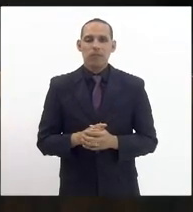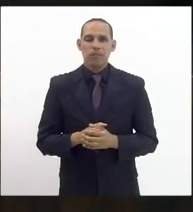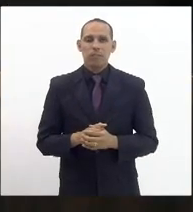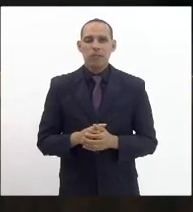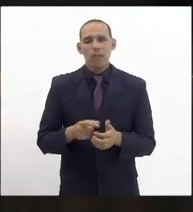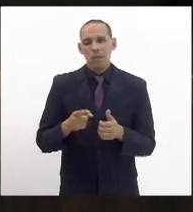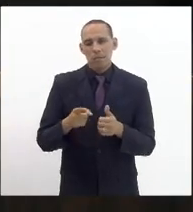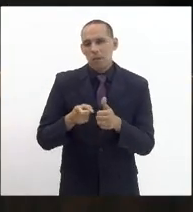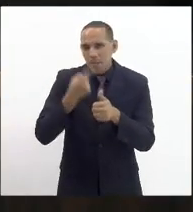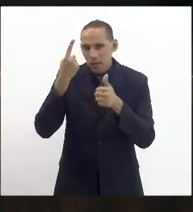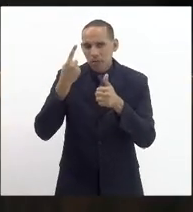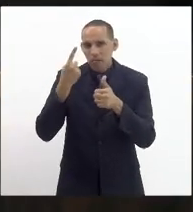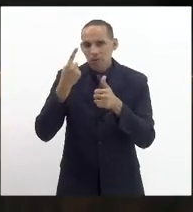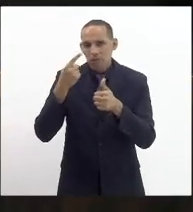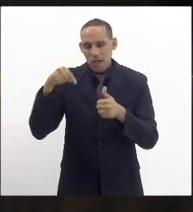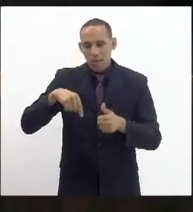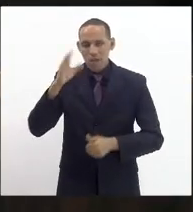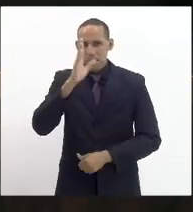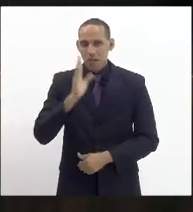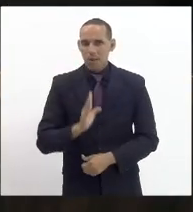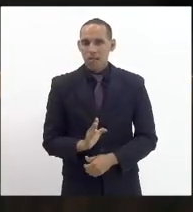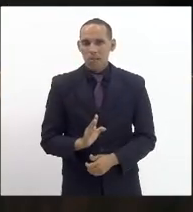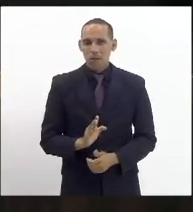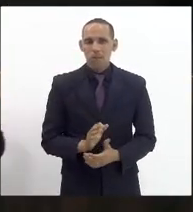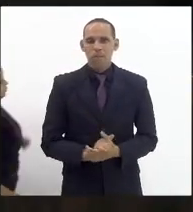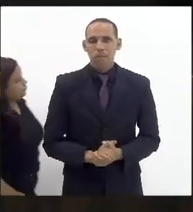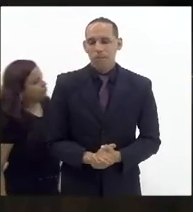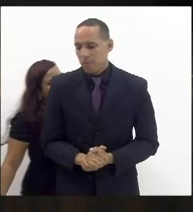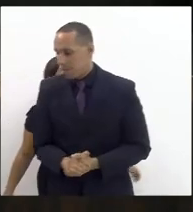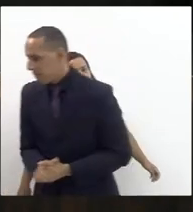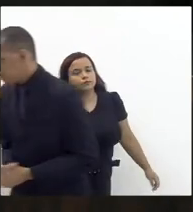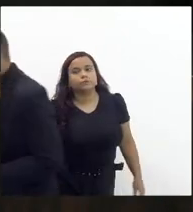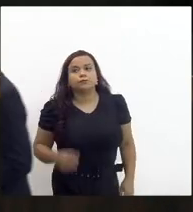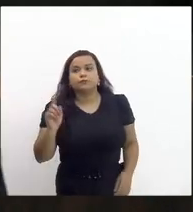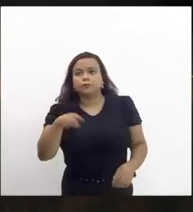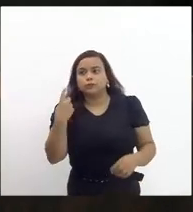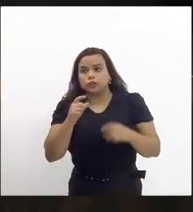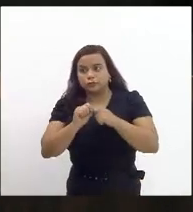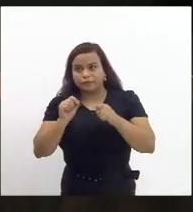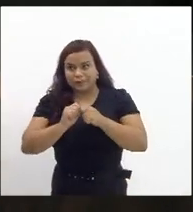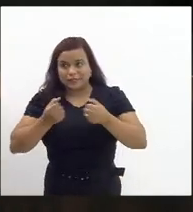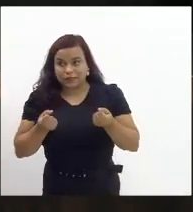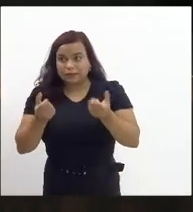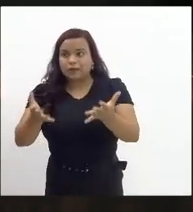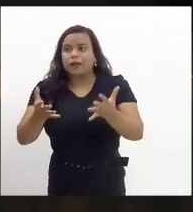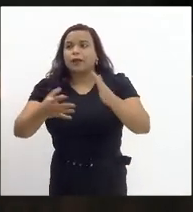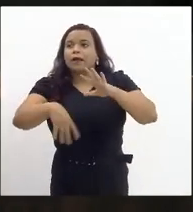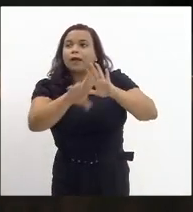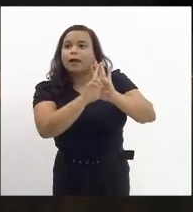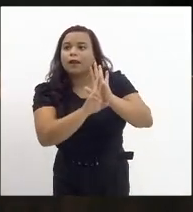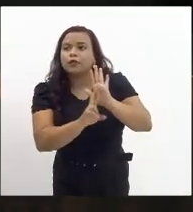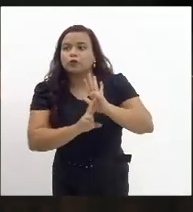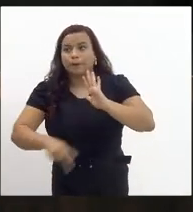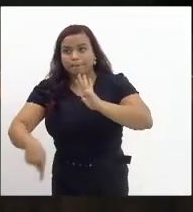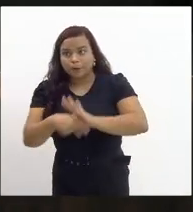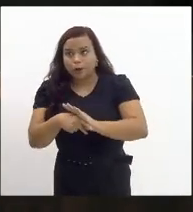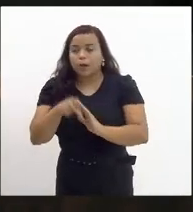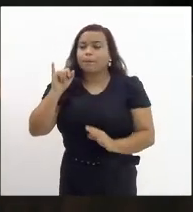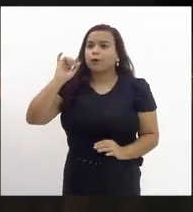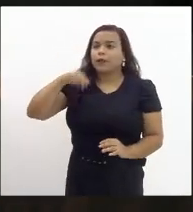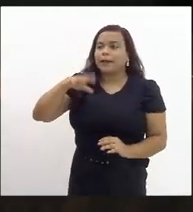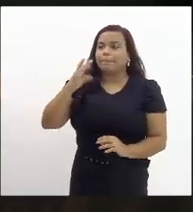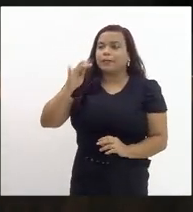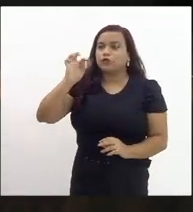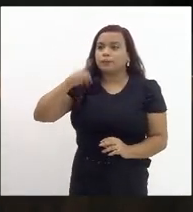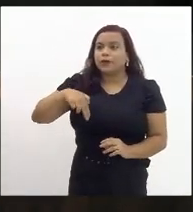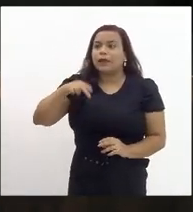primeiro, na verdade, no Brasil. Nós vamos fazer uma solenidade de entrega do relatório do impeachment. São 5 volumes.